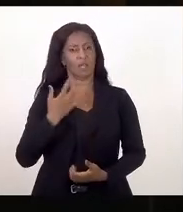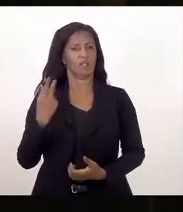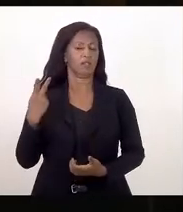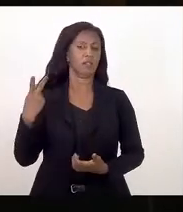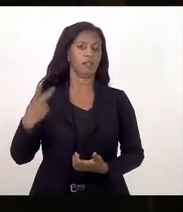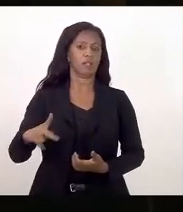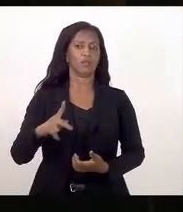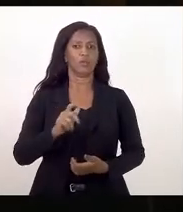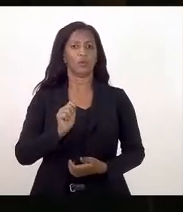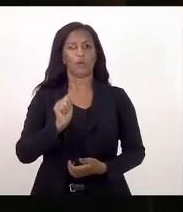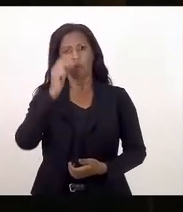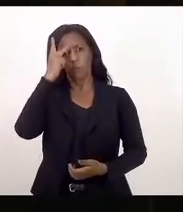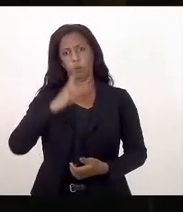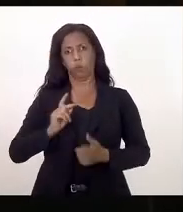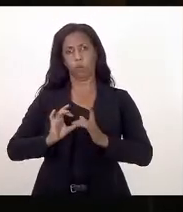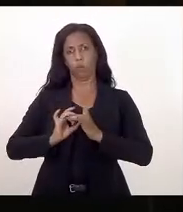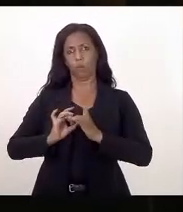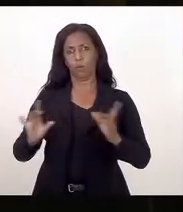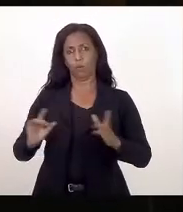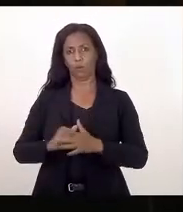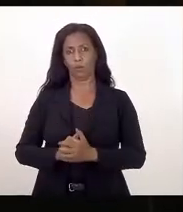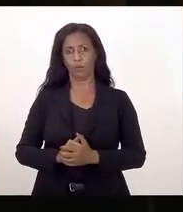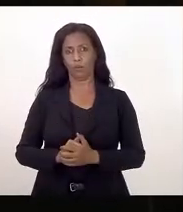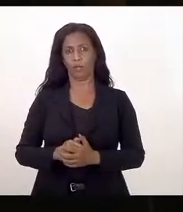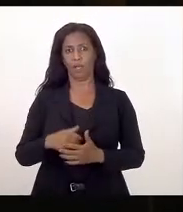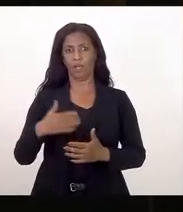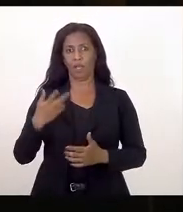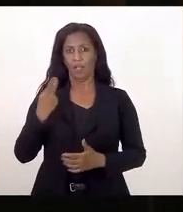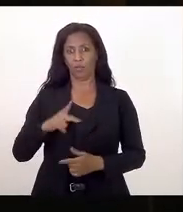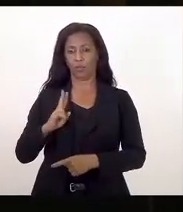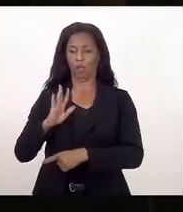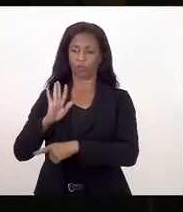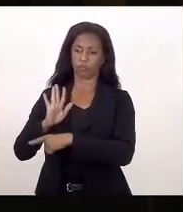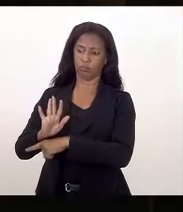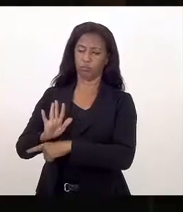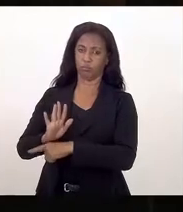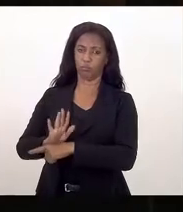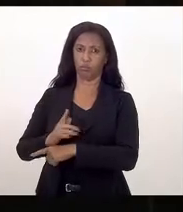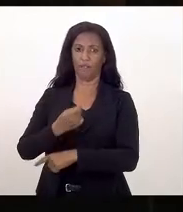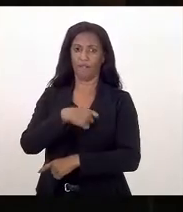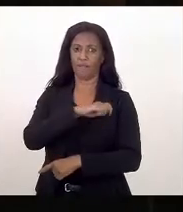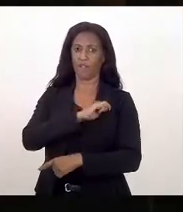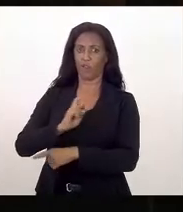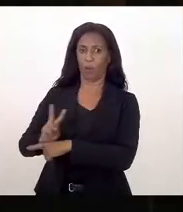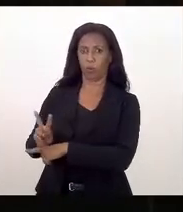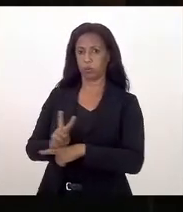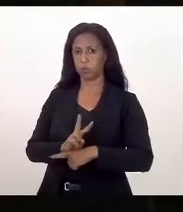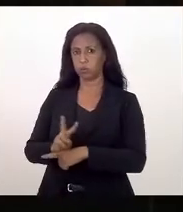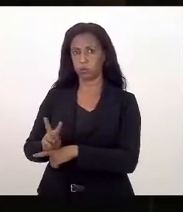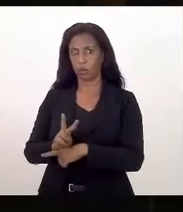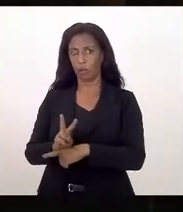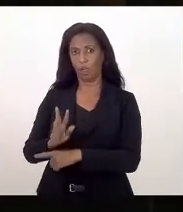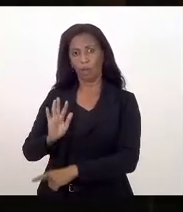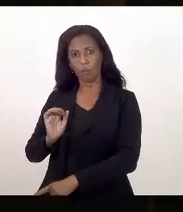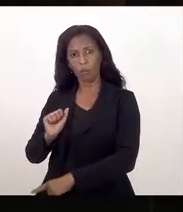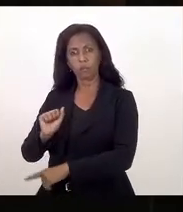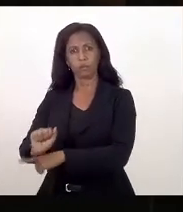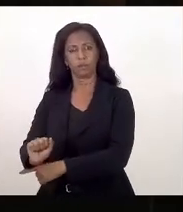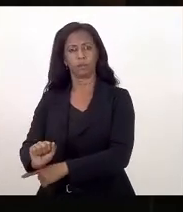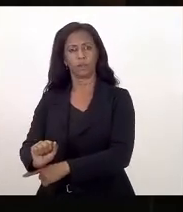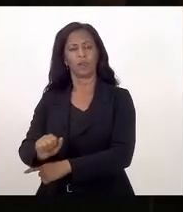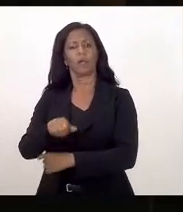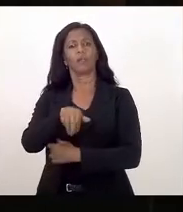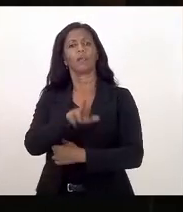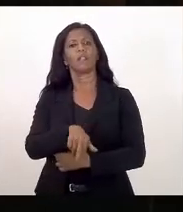autonomia, a sua atribuição de fiscal orçamentário e colocar um freio em